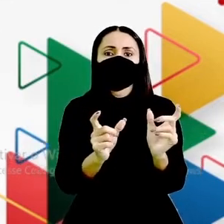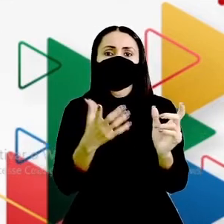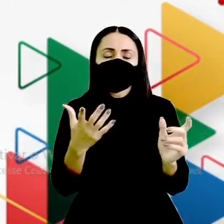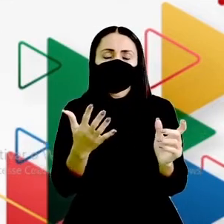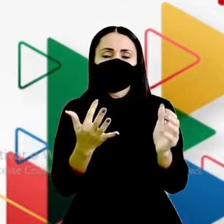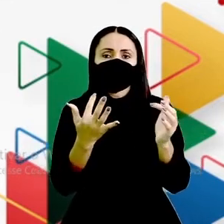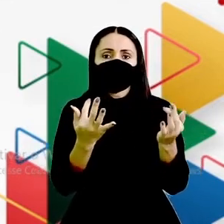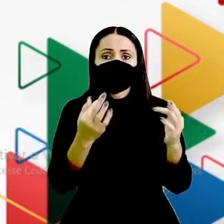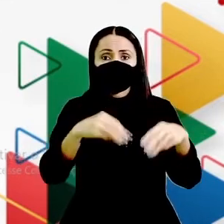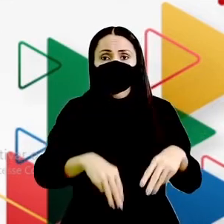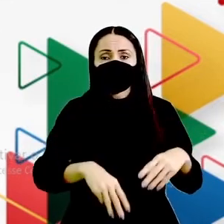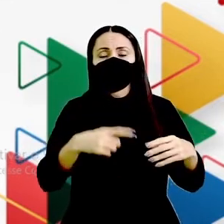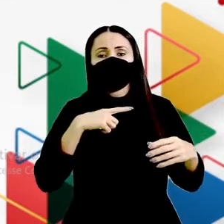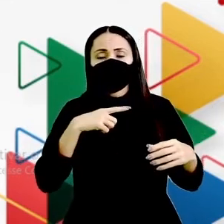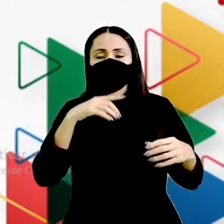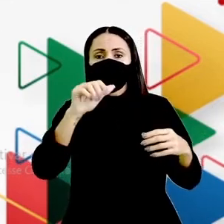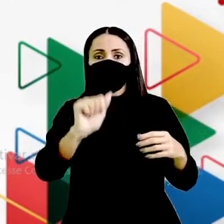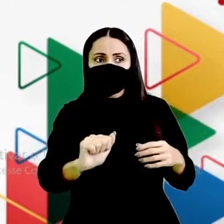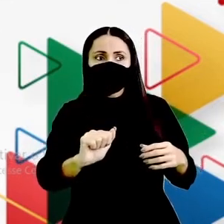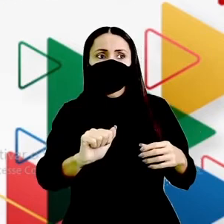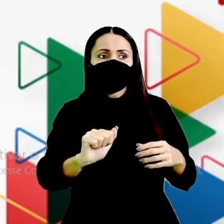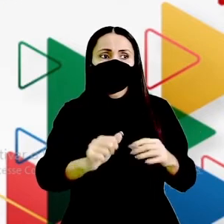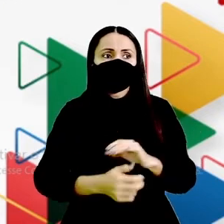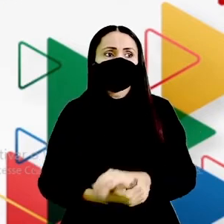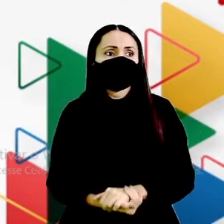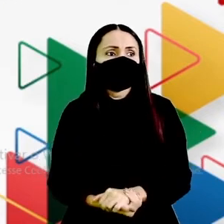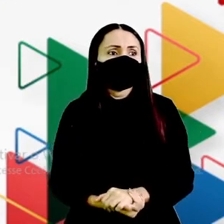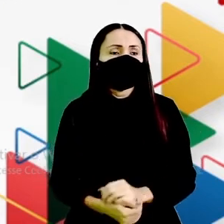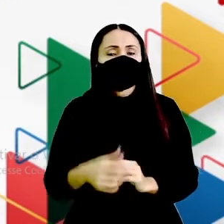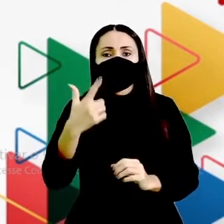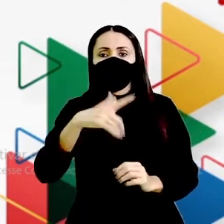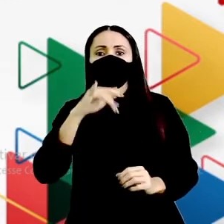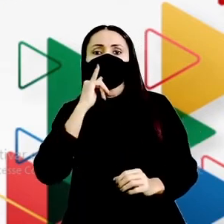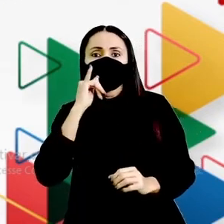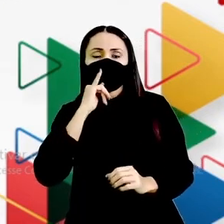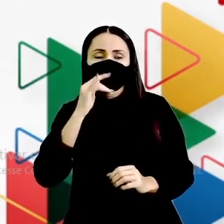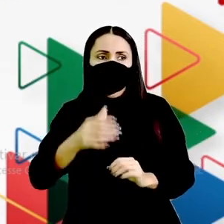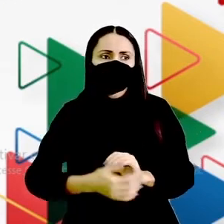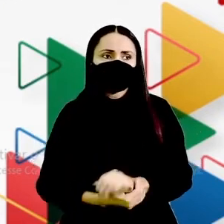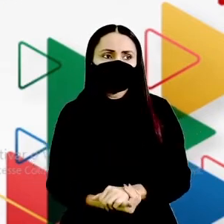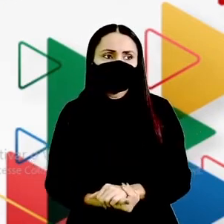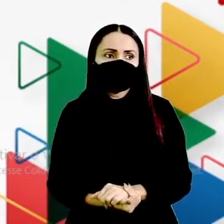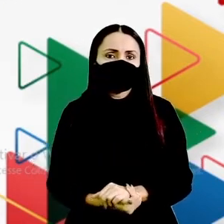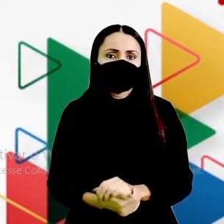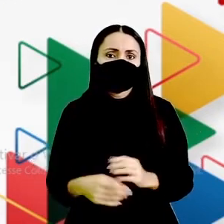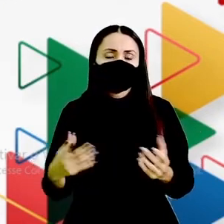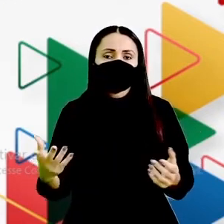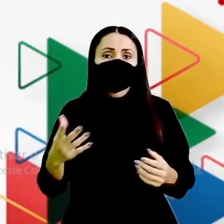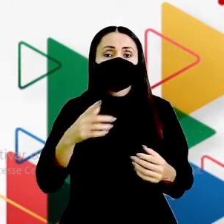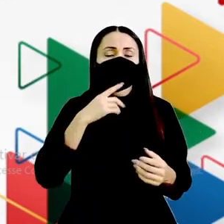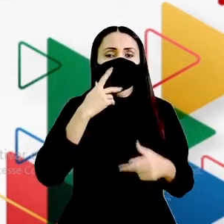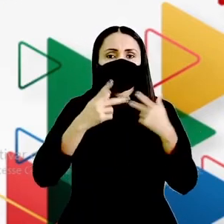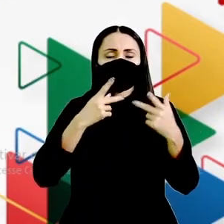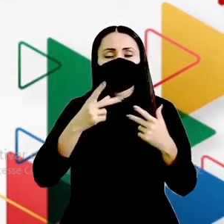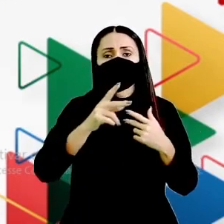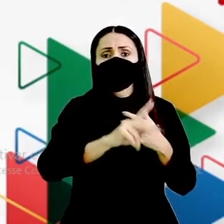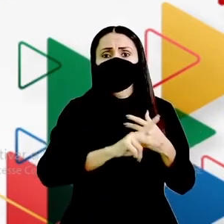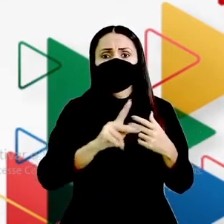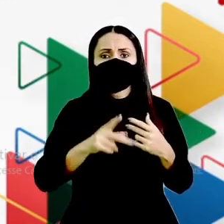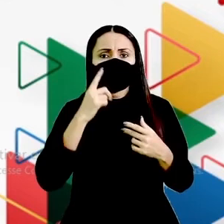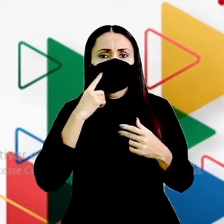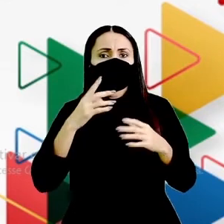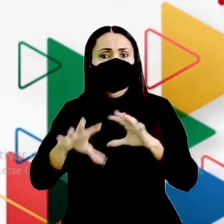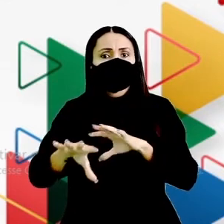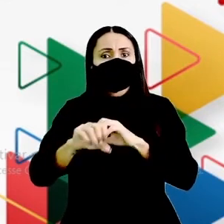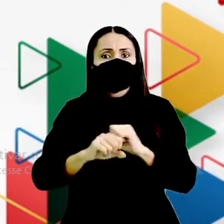obrigatório. Recebê-la, ó, outro exemplo, né? Perceba, o E ali, né? Quando eu digo, professor, recebeu a encomenda que te